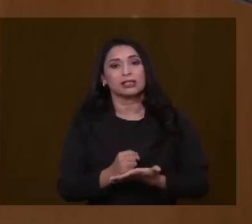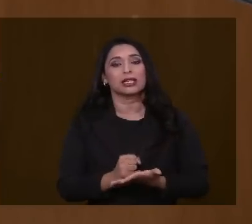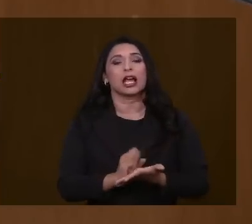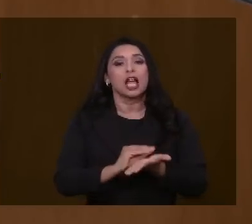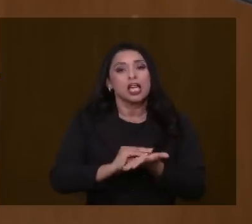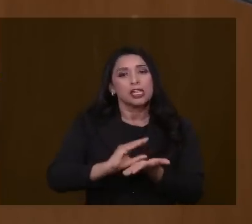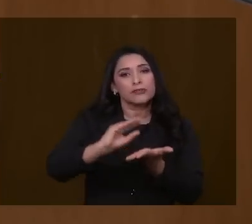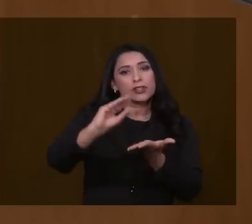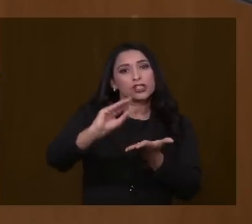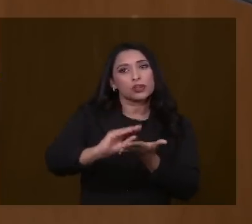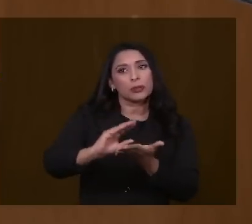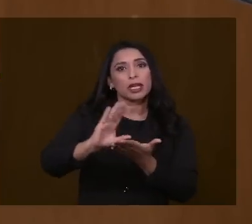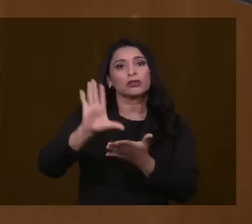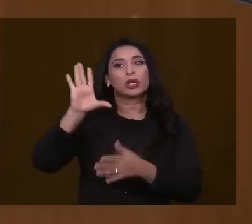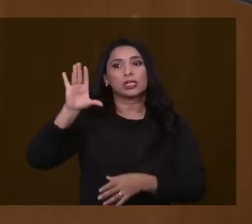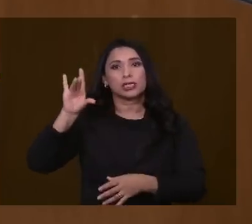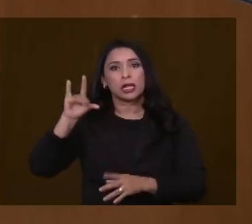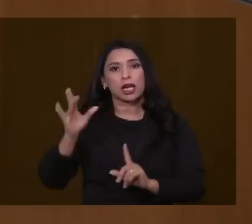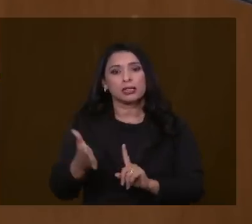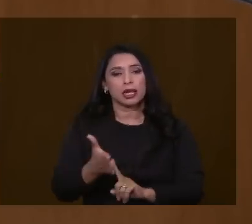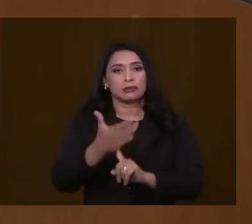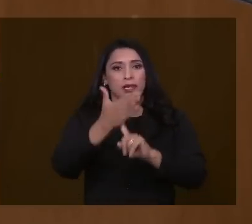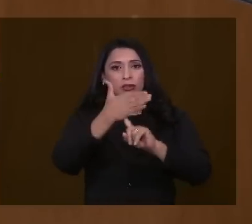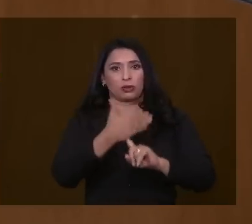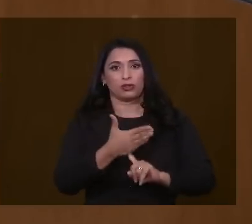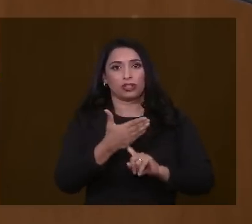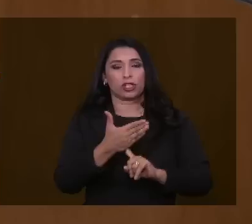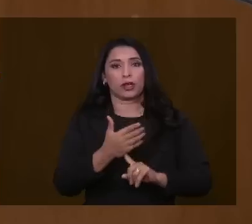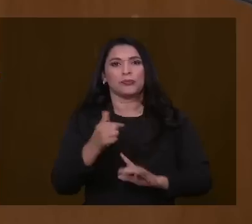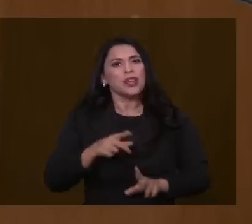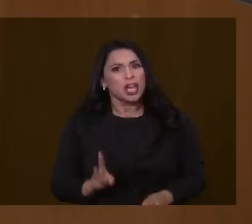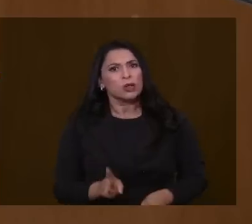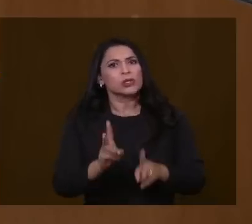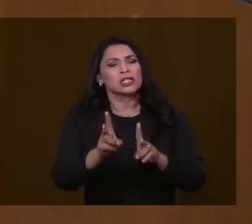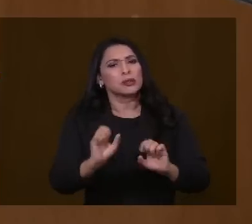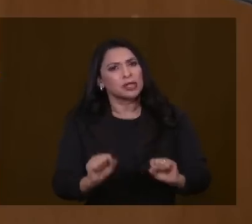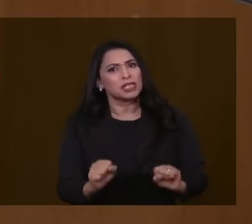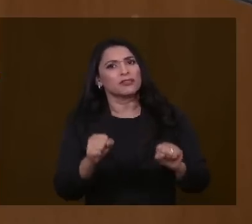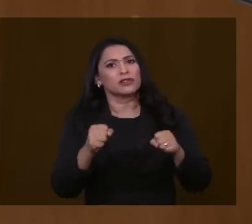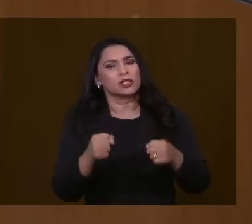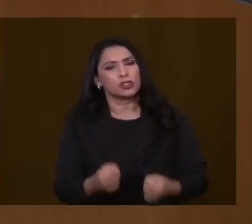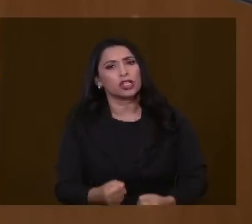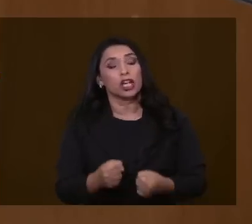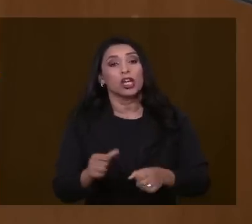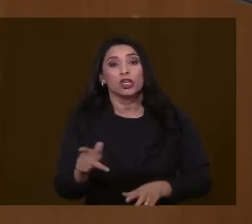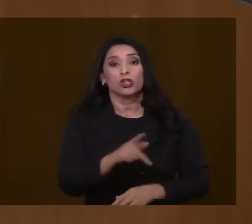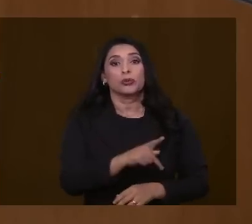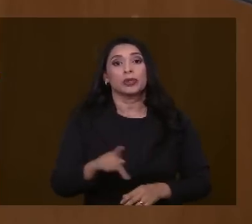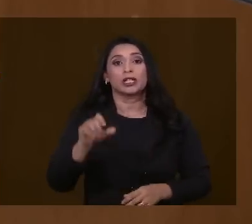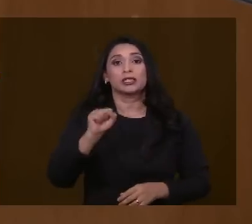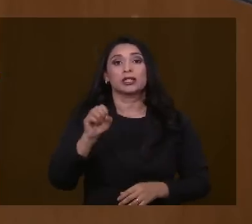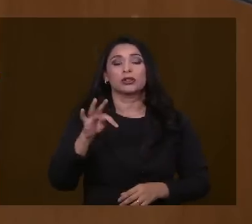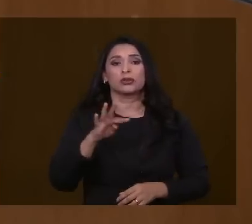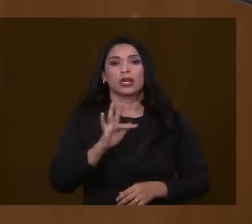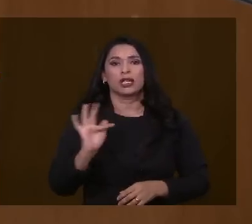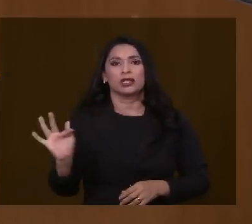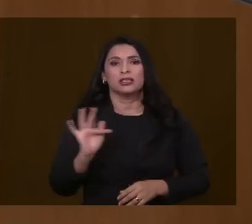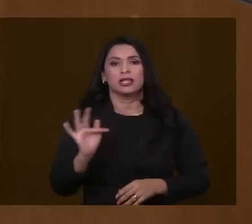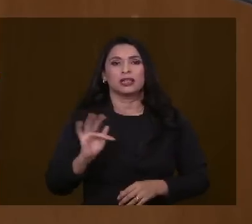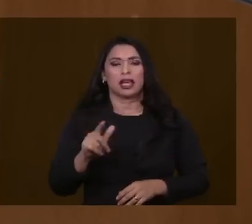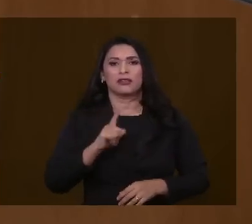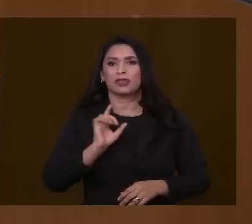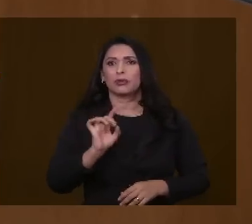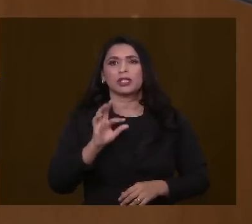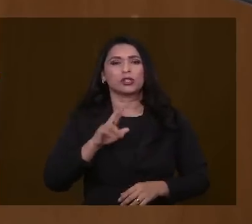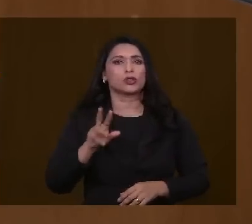ciência e tecnologia. Sempre defendi que o presidente do Supremo, mais do que um magistrado constitucional, é